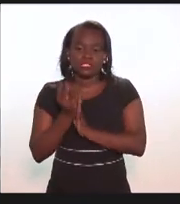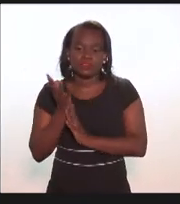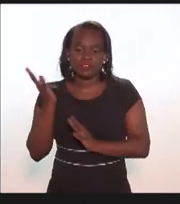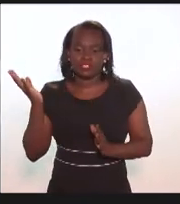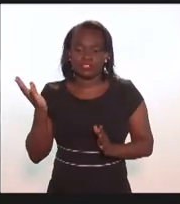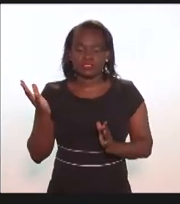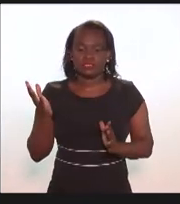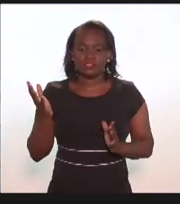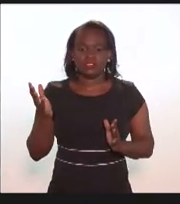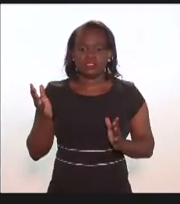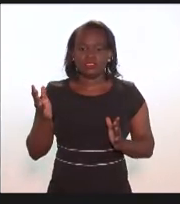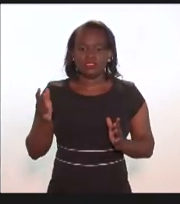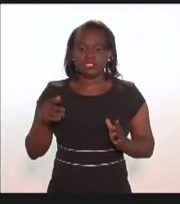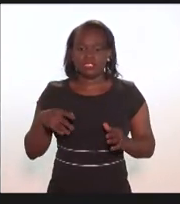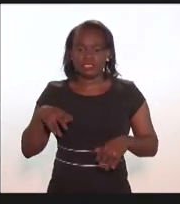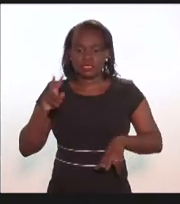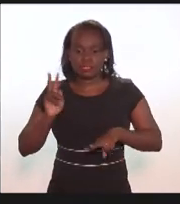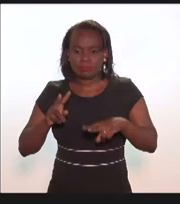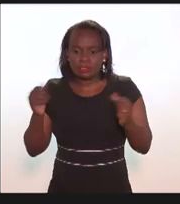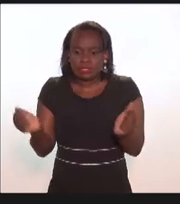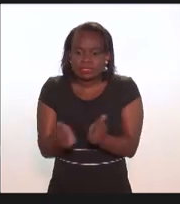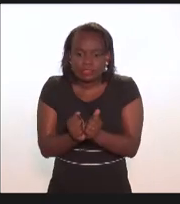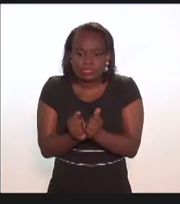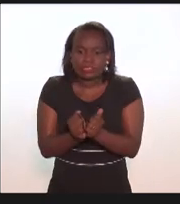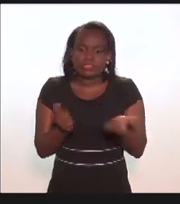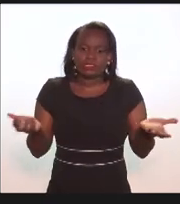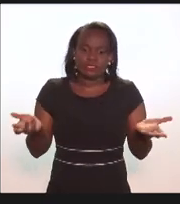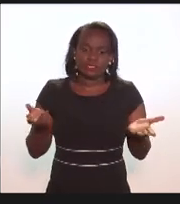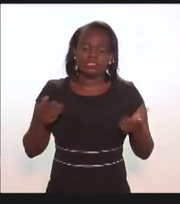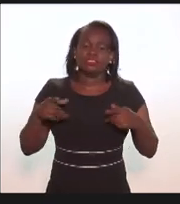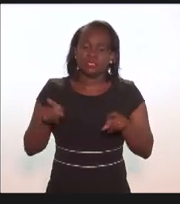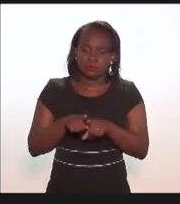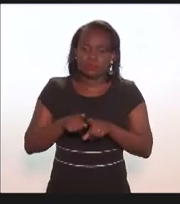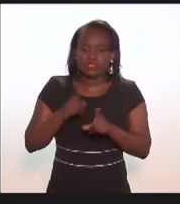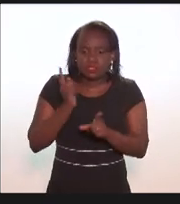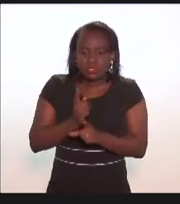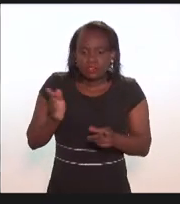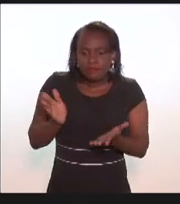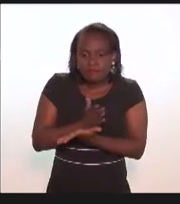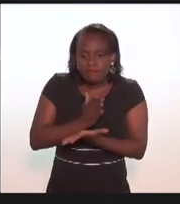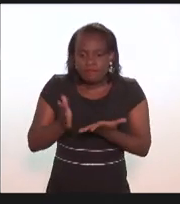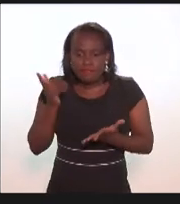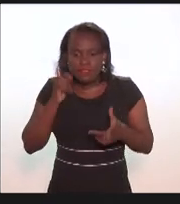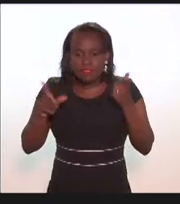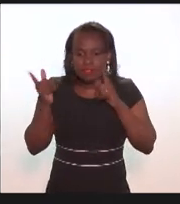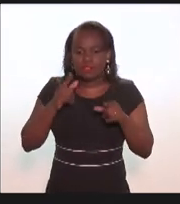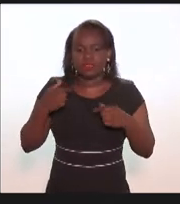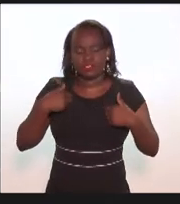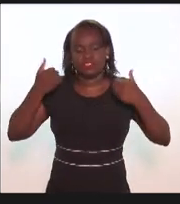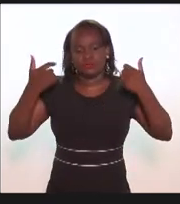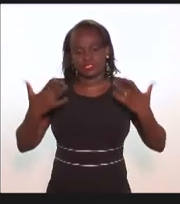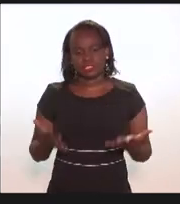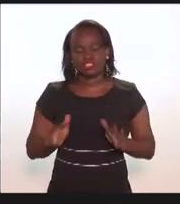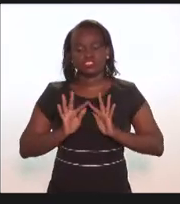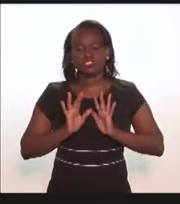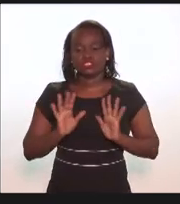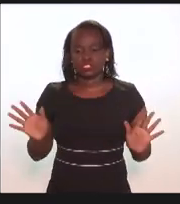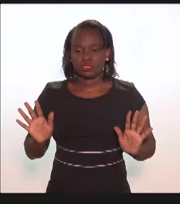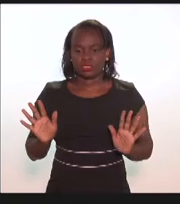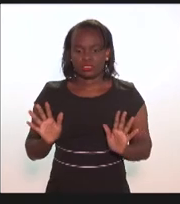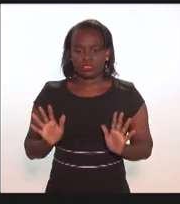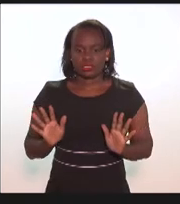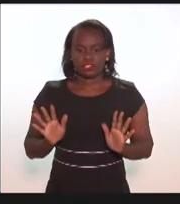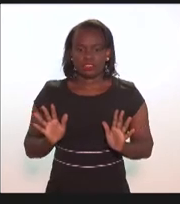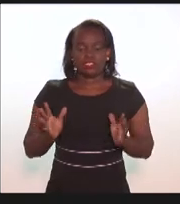fadados e algemados pelo regime, ainda encontramos algumas saídas. Esse é o meu comentário, apenas